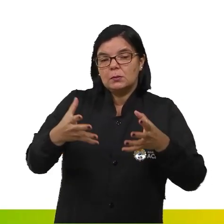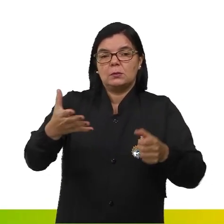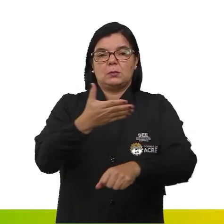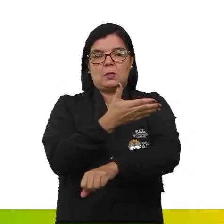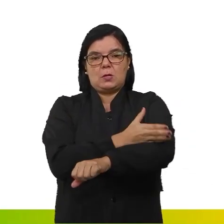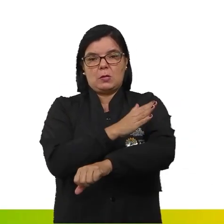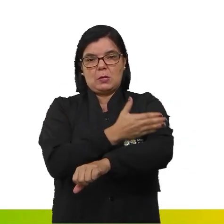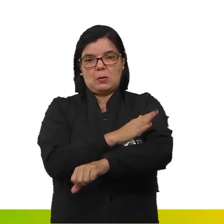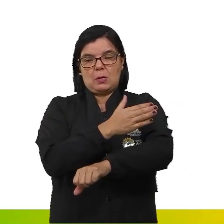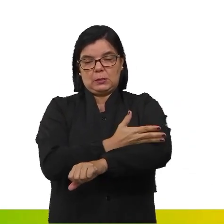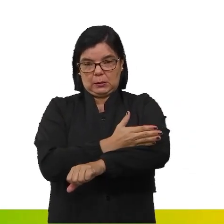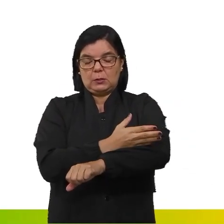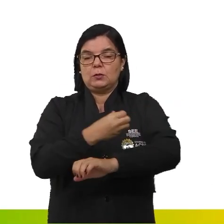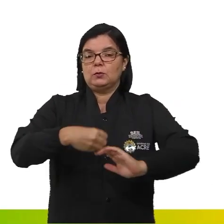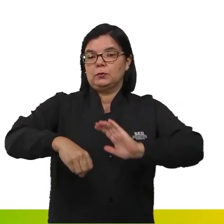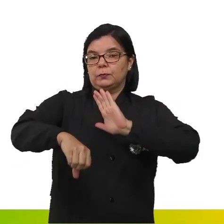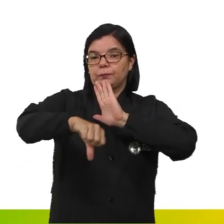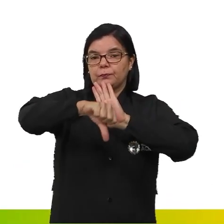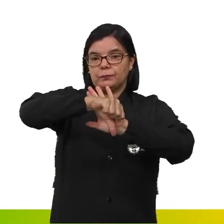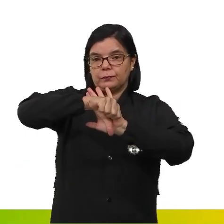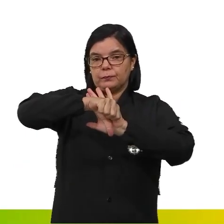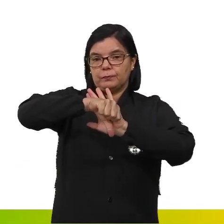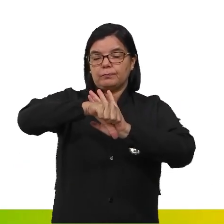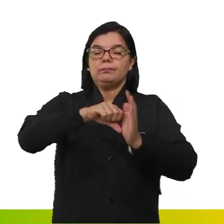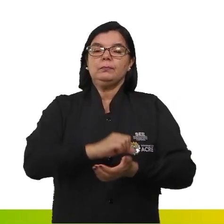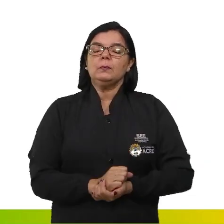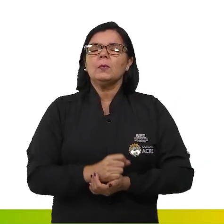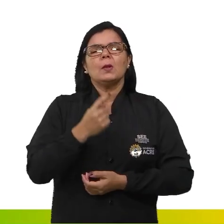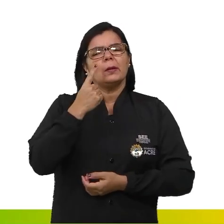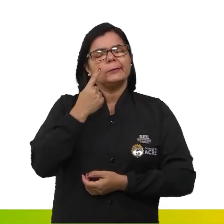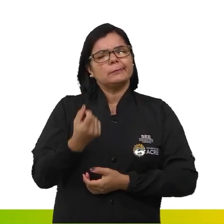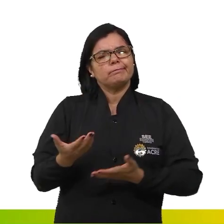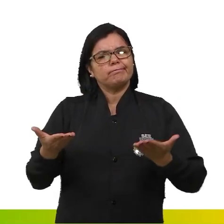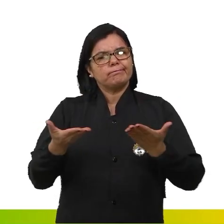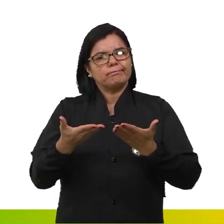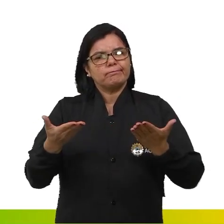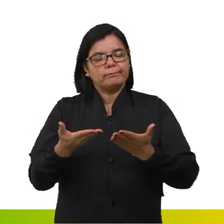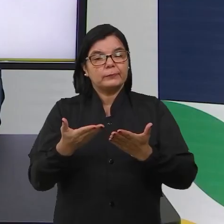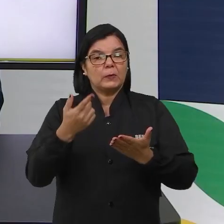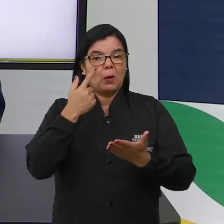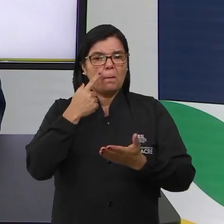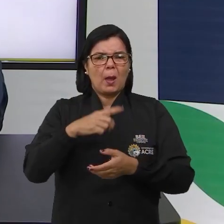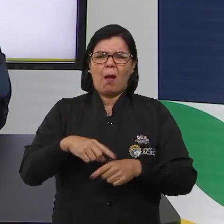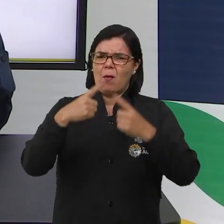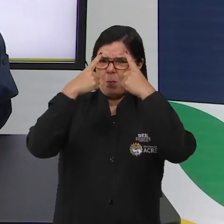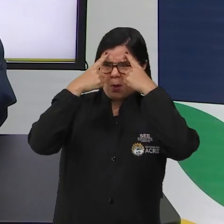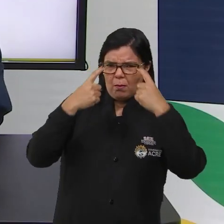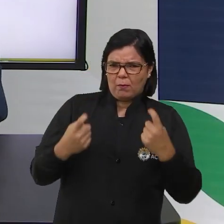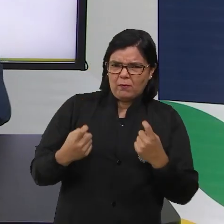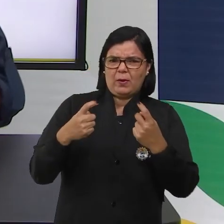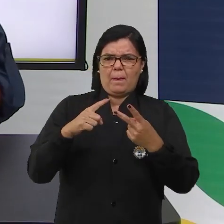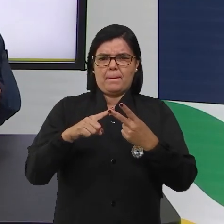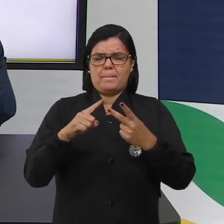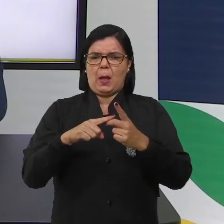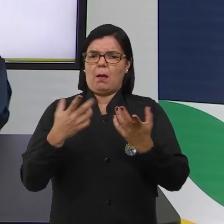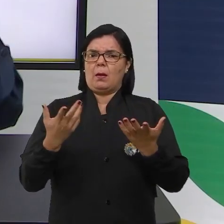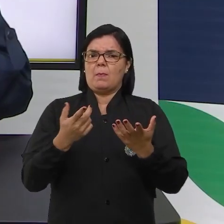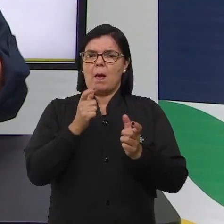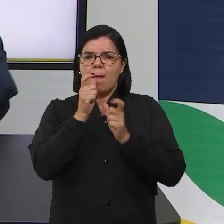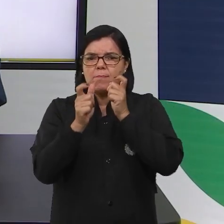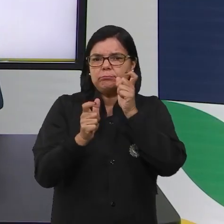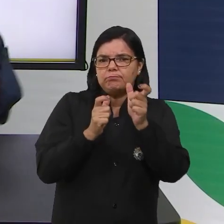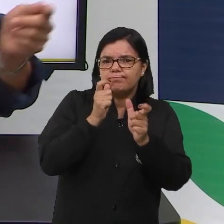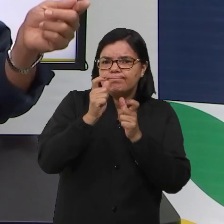vem incentivando também a prática de crimes. Então, a gente agora parte para a violência, parte para a agressão